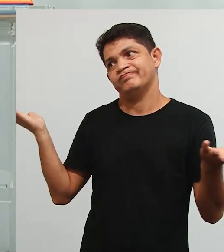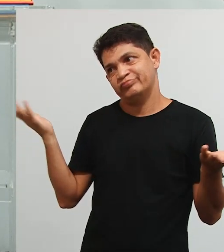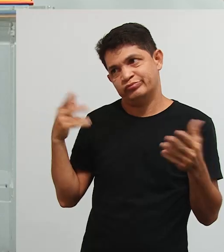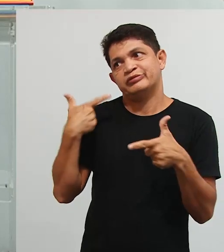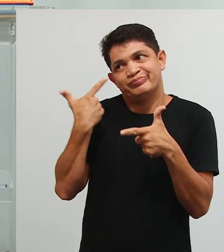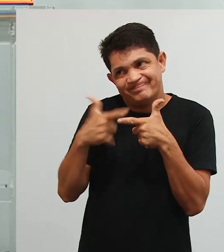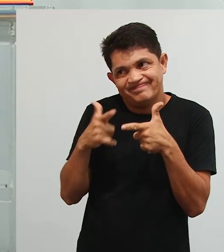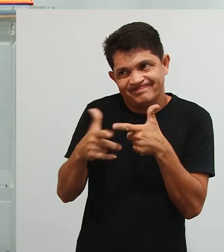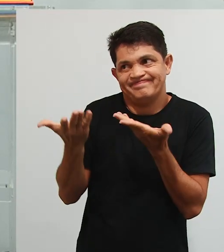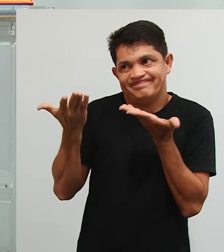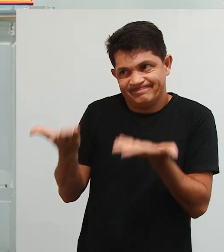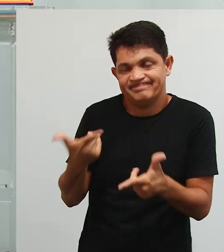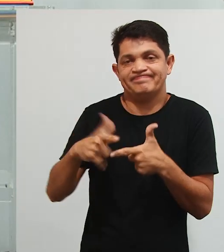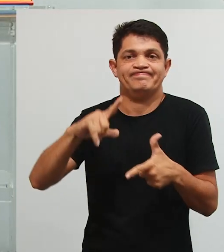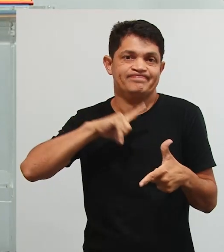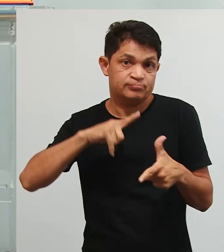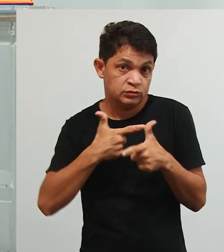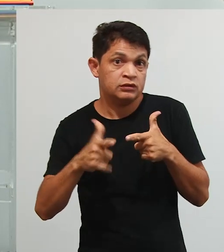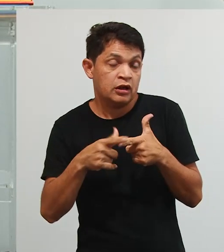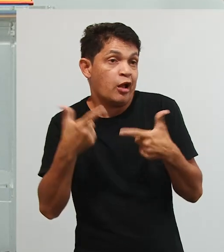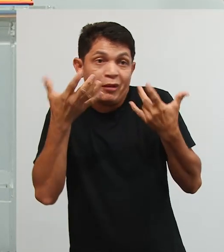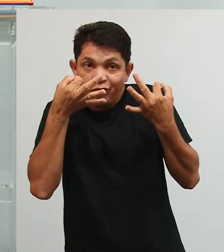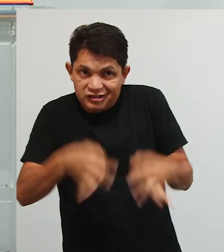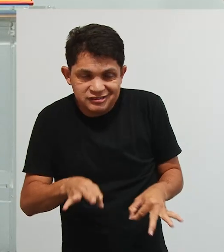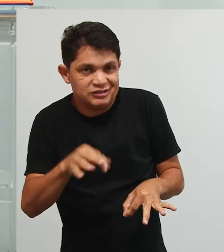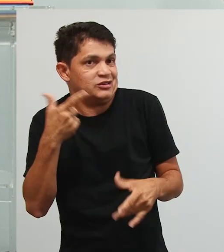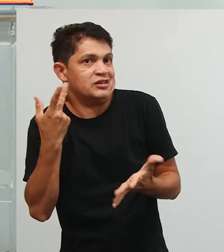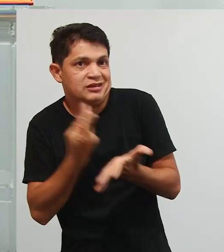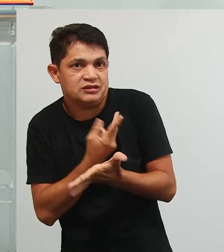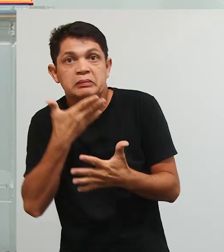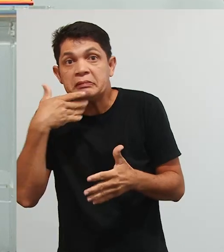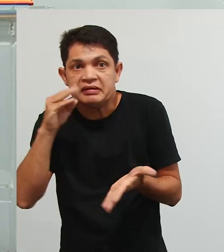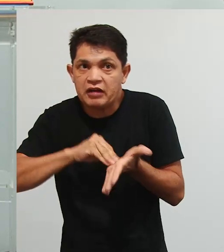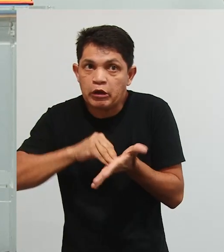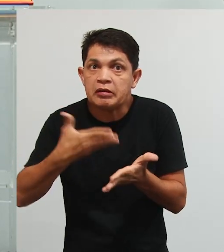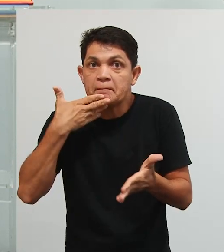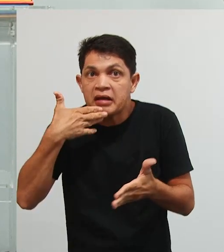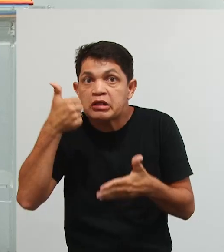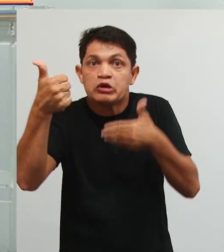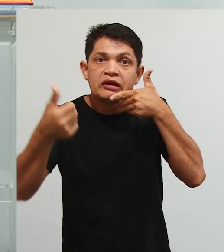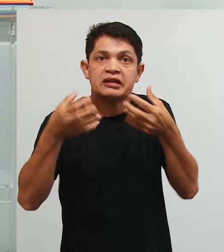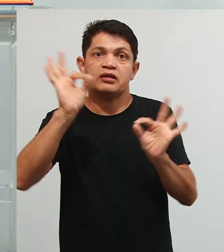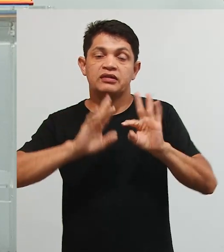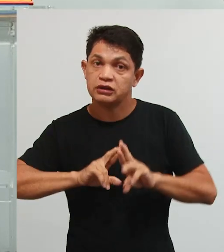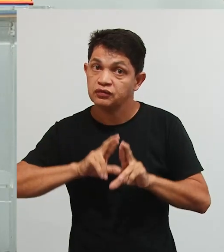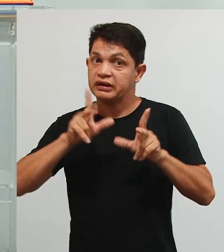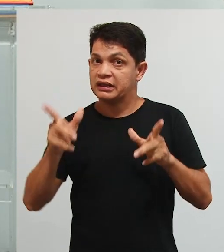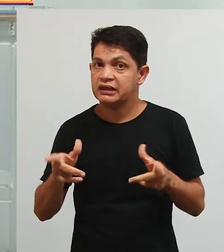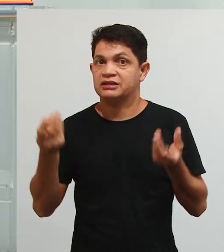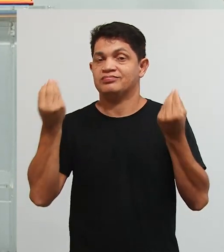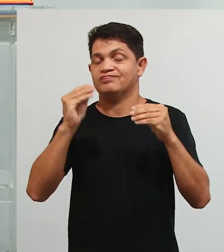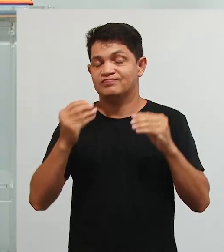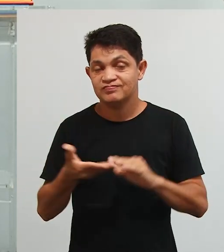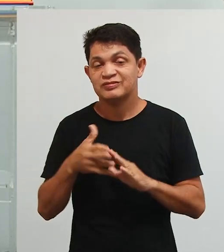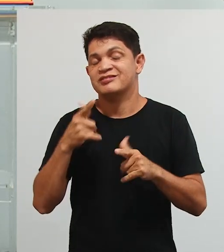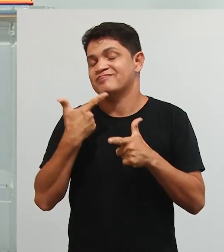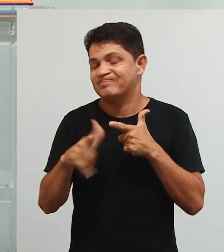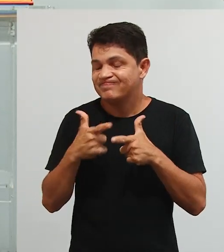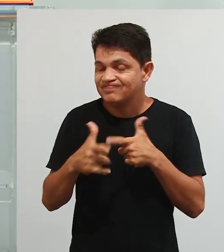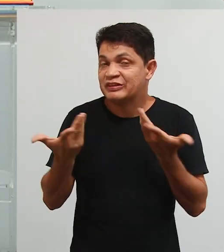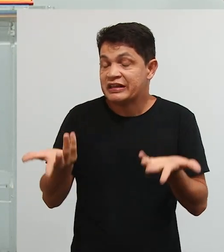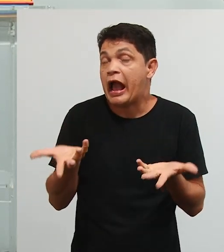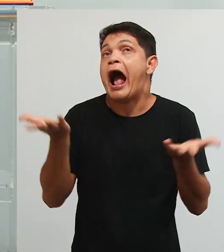o problema, a solução e a evolução, que podem ou não ser percorridos, dependendo da estratégia